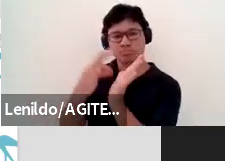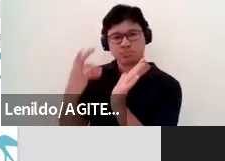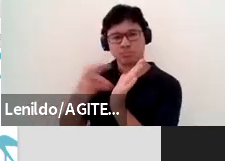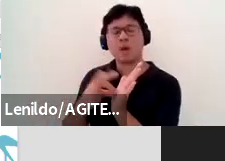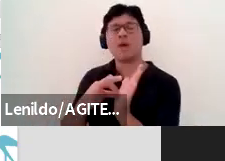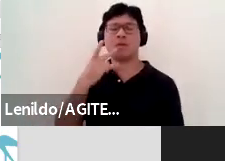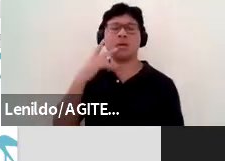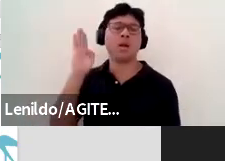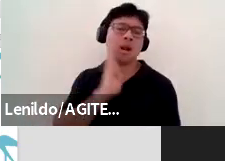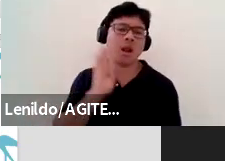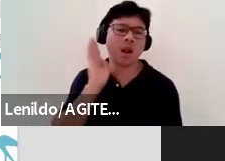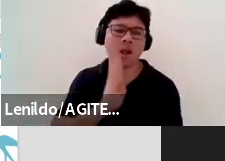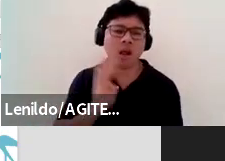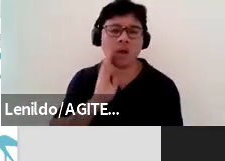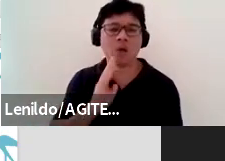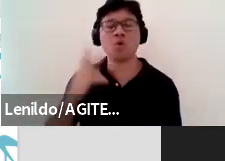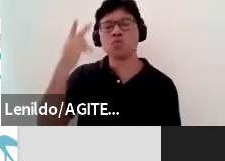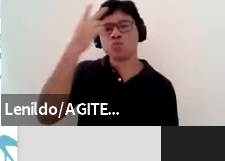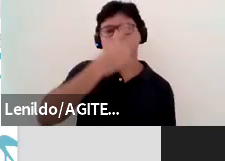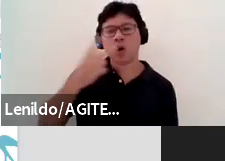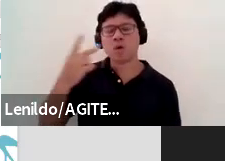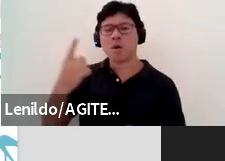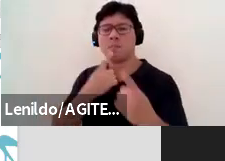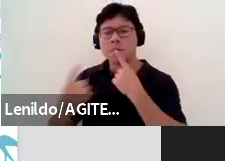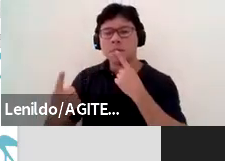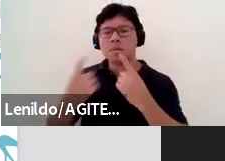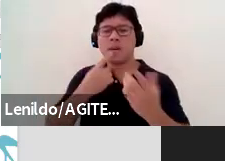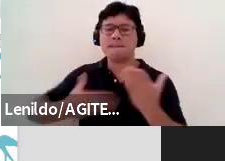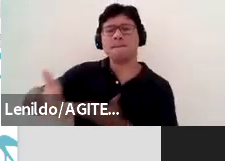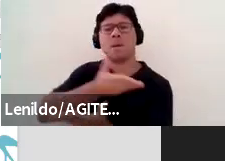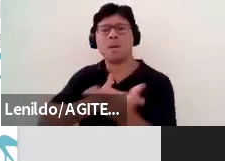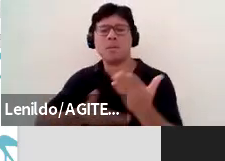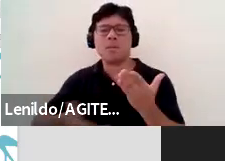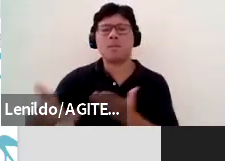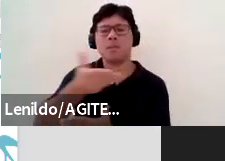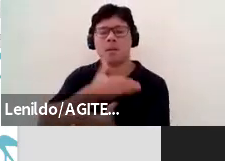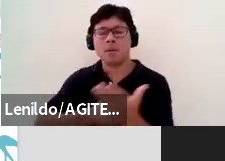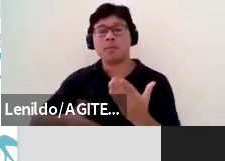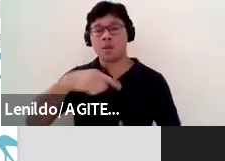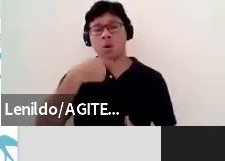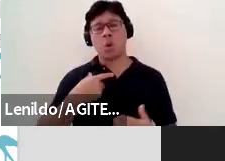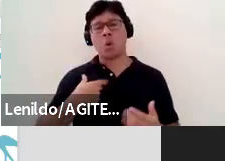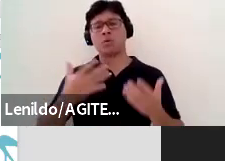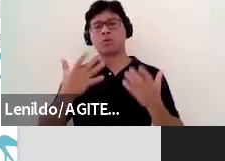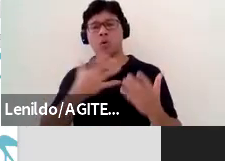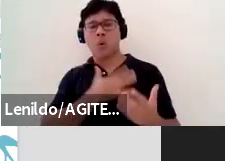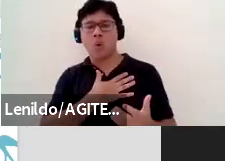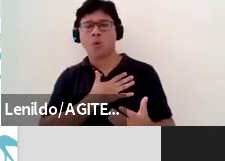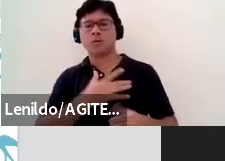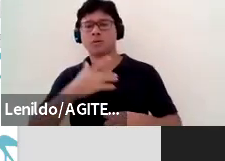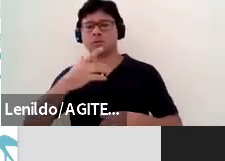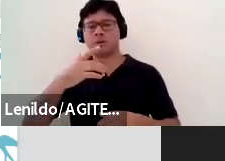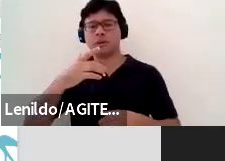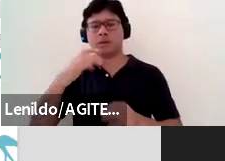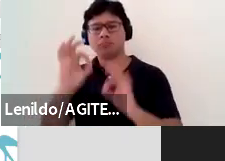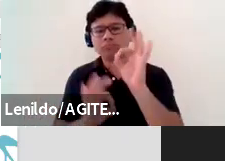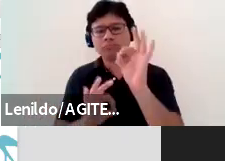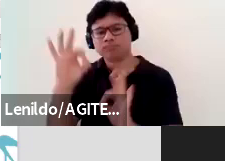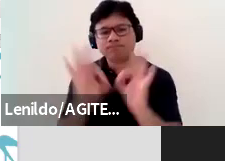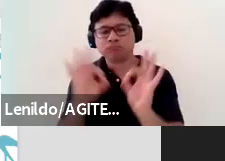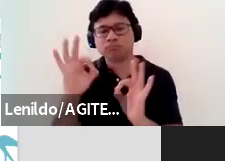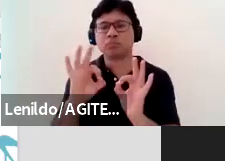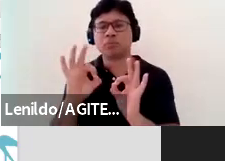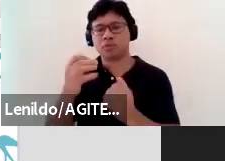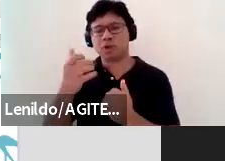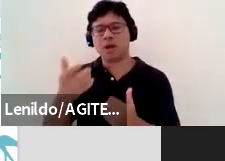também. Foram 2 horas dessa troca e a gente gosta muito de poder contribuir, como de alguma forma já